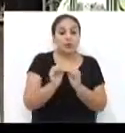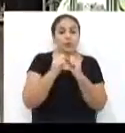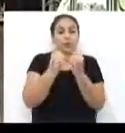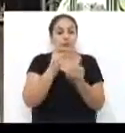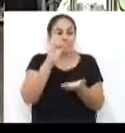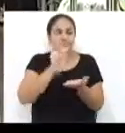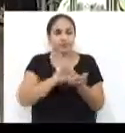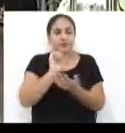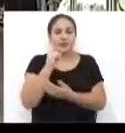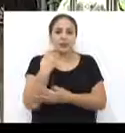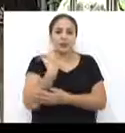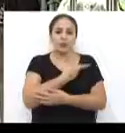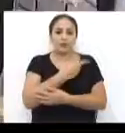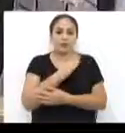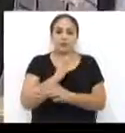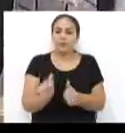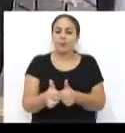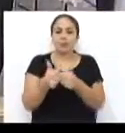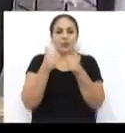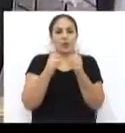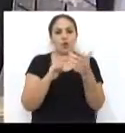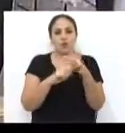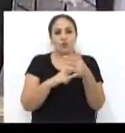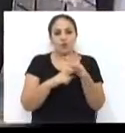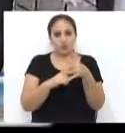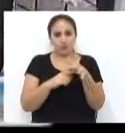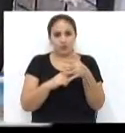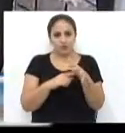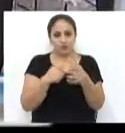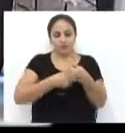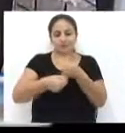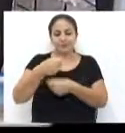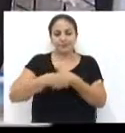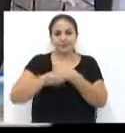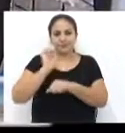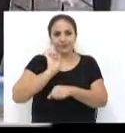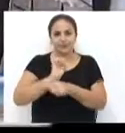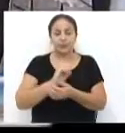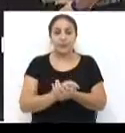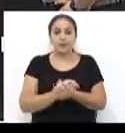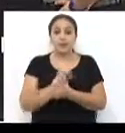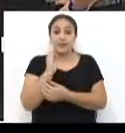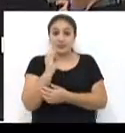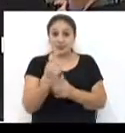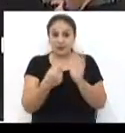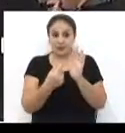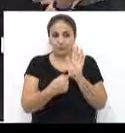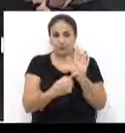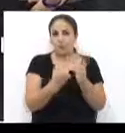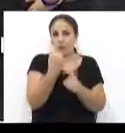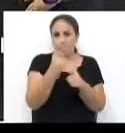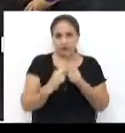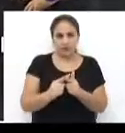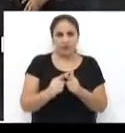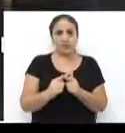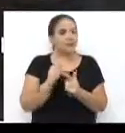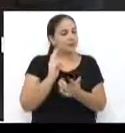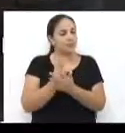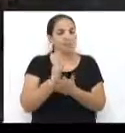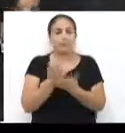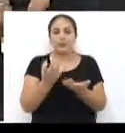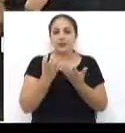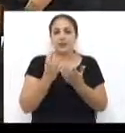só reforça a certeza de que temos uma das melhores feiras de negócios do estado. Quem expõe uma vez não quer